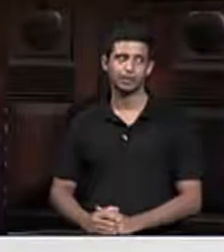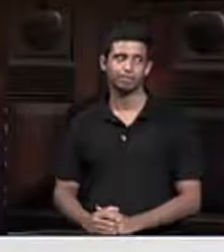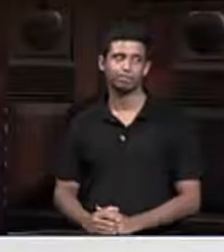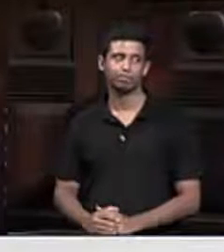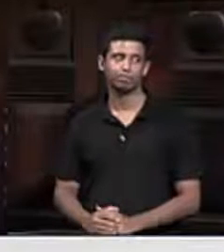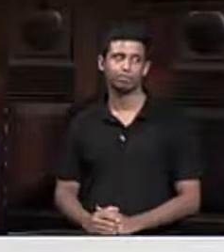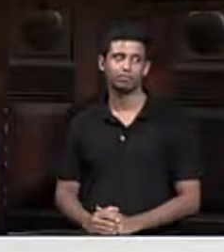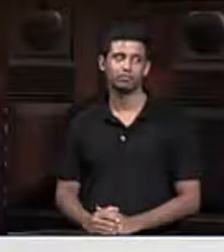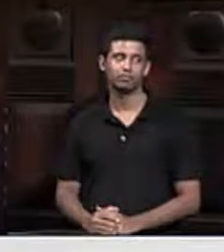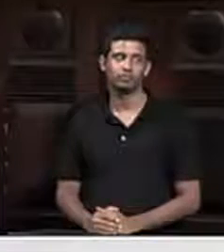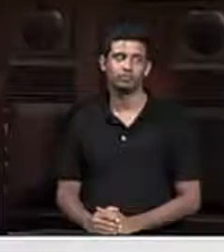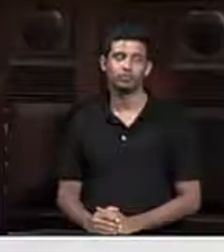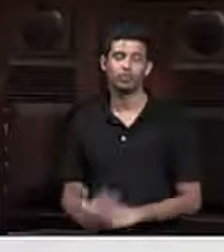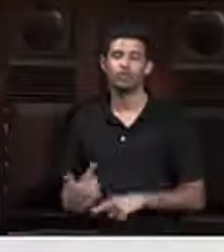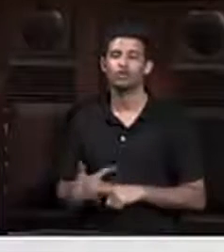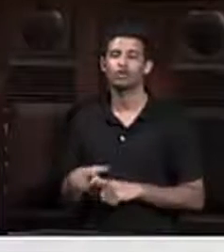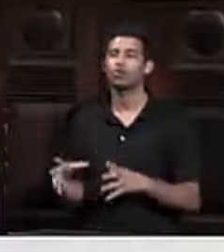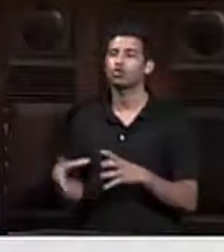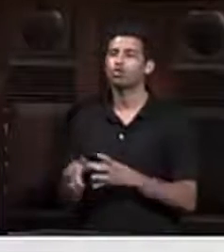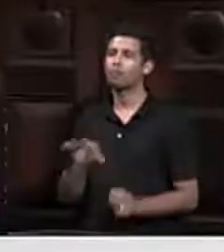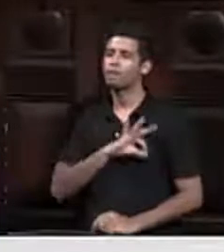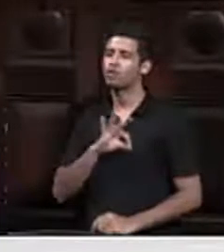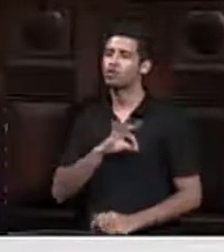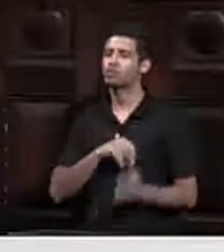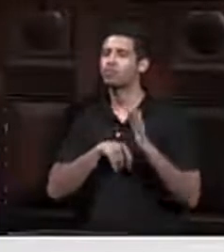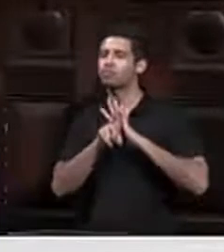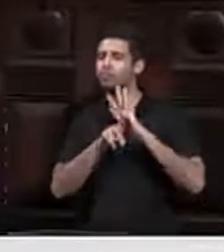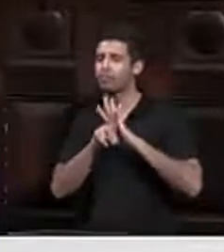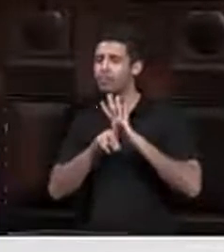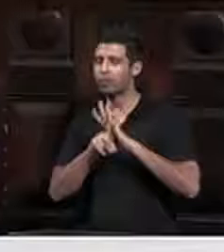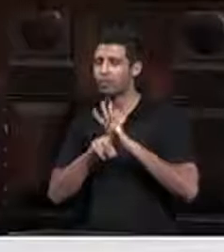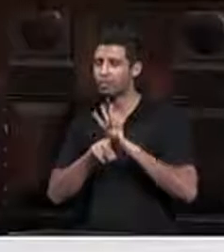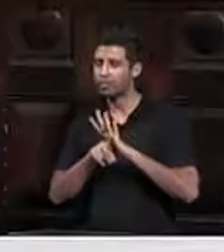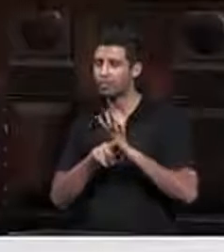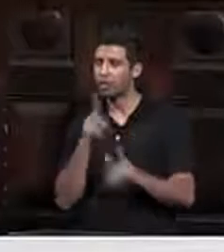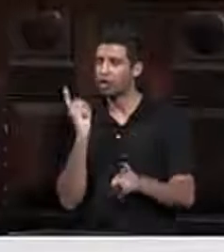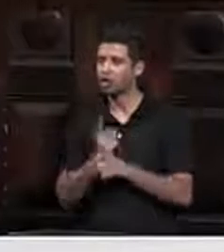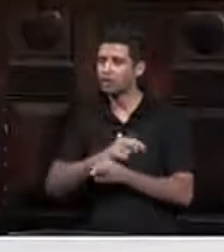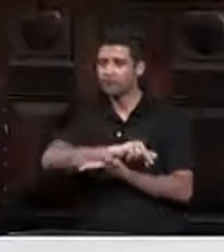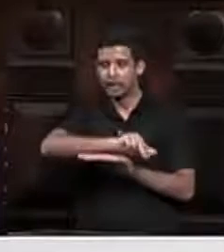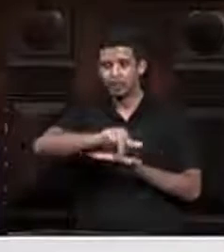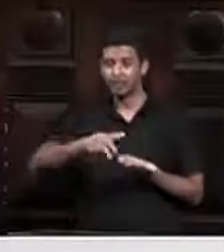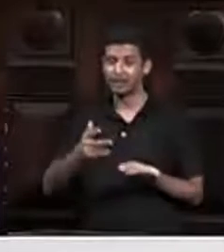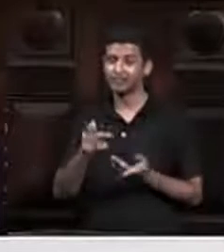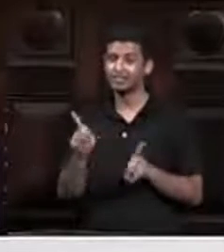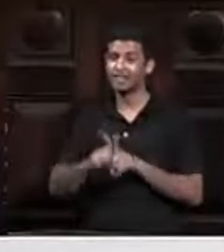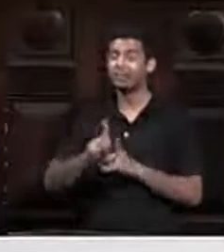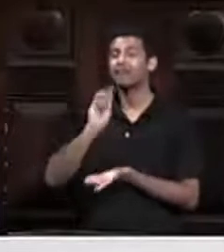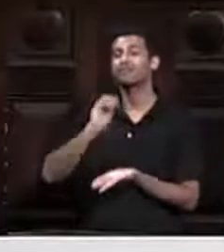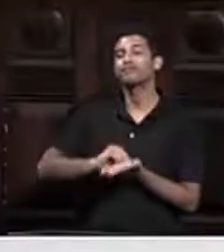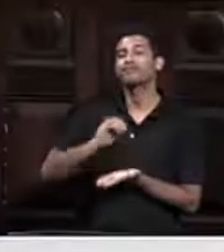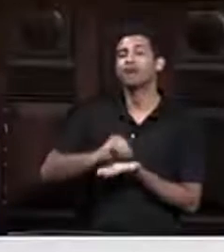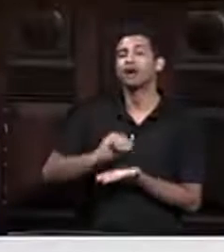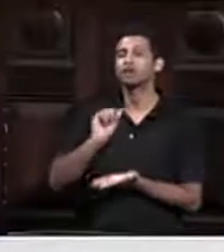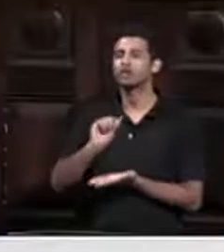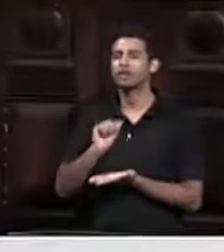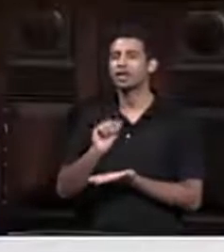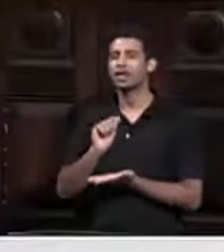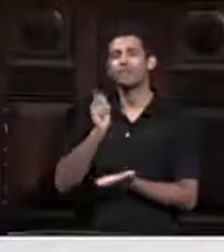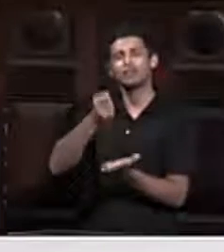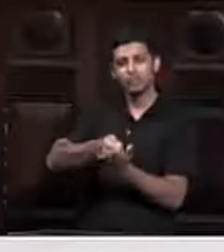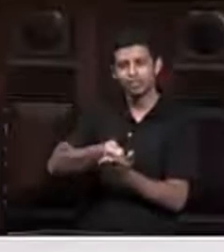a uma polícia investigativa. Não estamos vendo o investimento numa polícia de